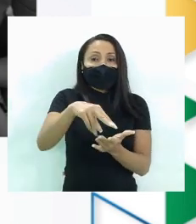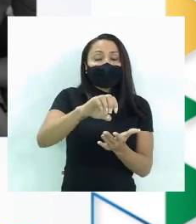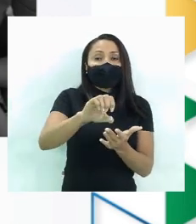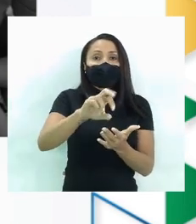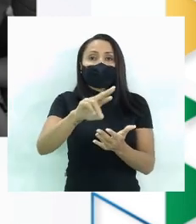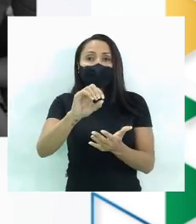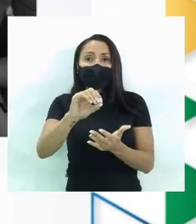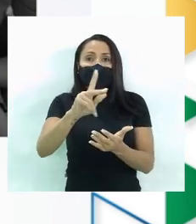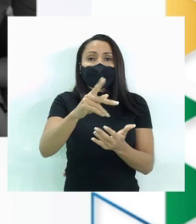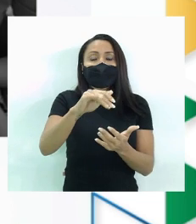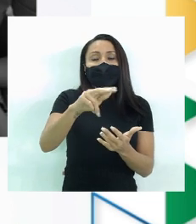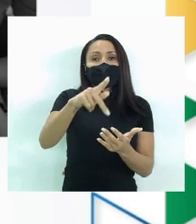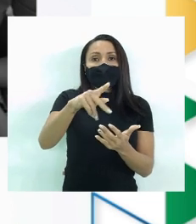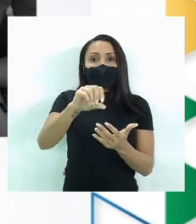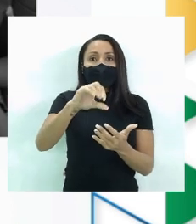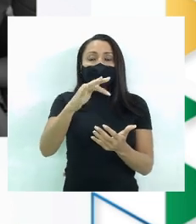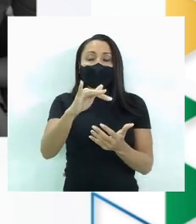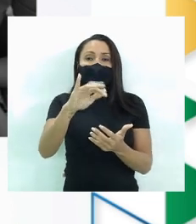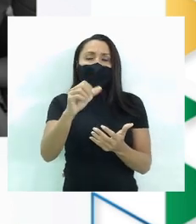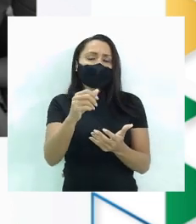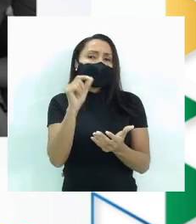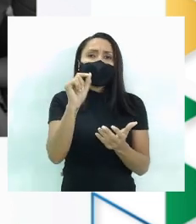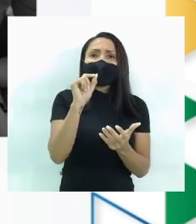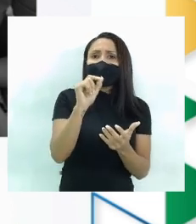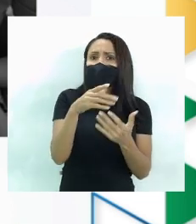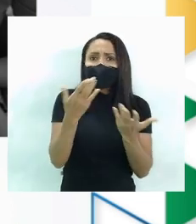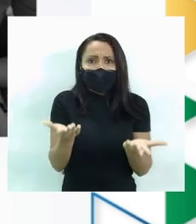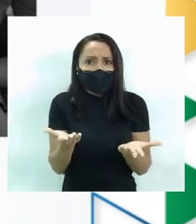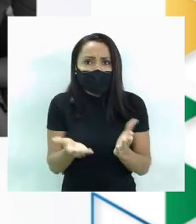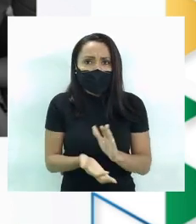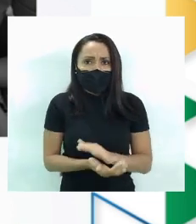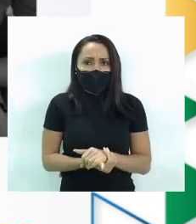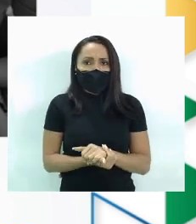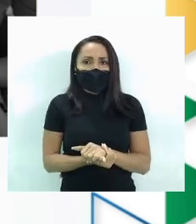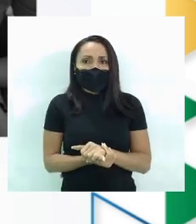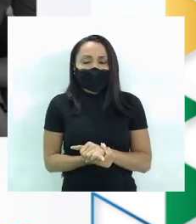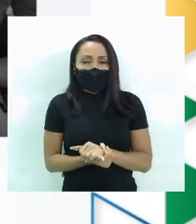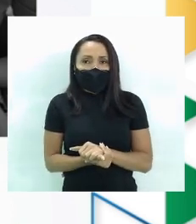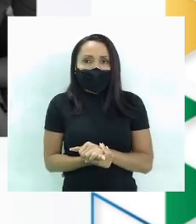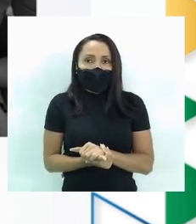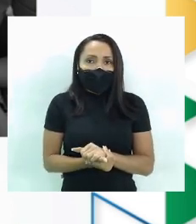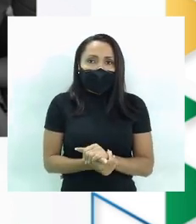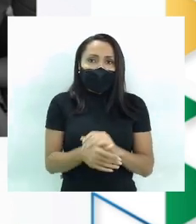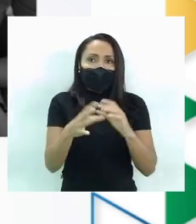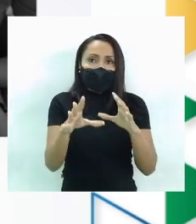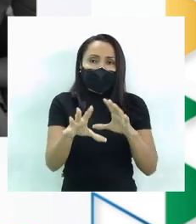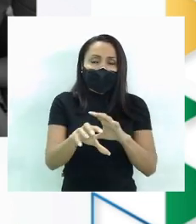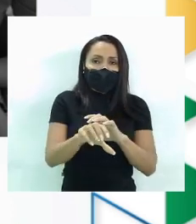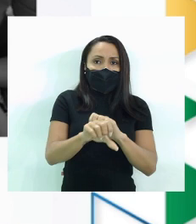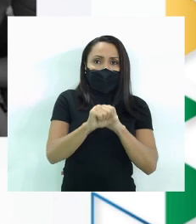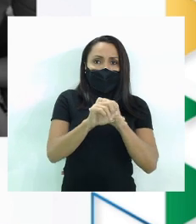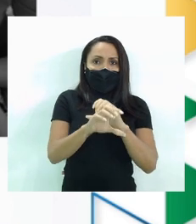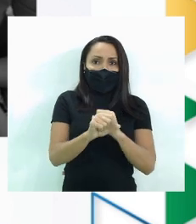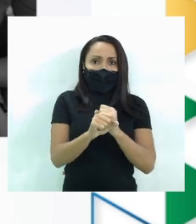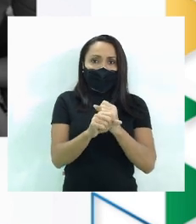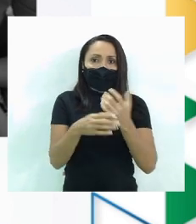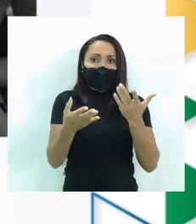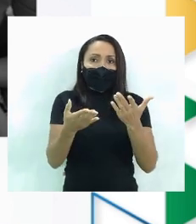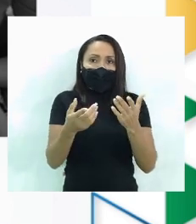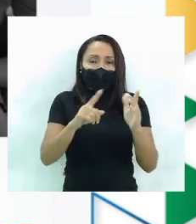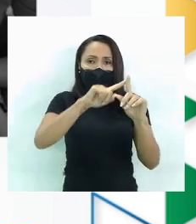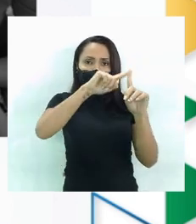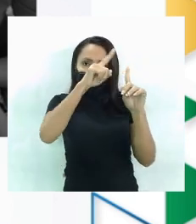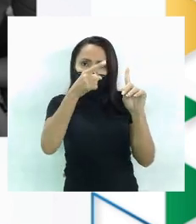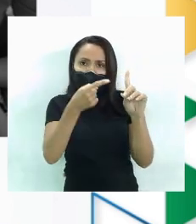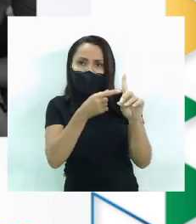a ocitocina. O que é que a ocitocina promove? Ela promove as contrações no útero durante o parto. Então, da mulher